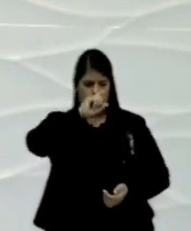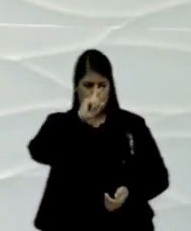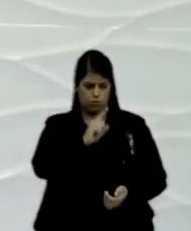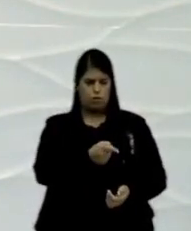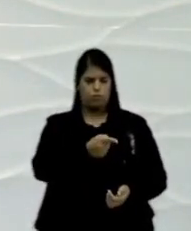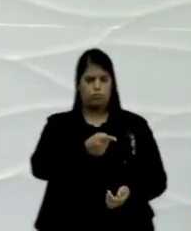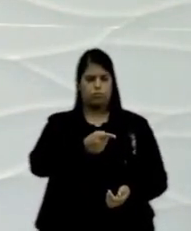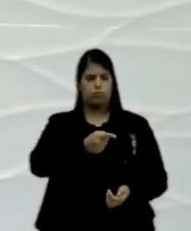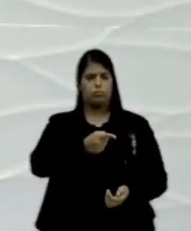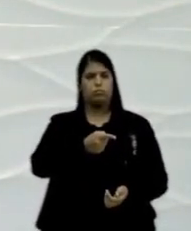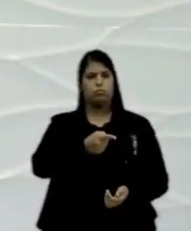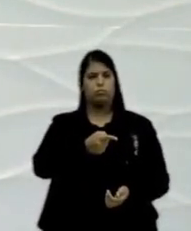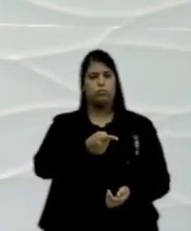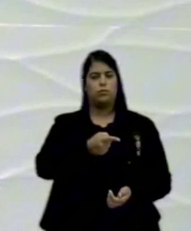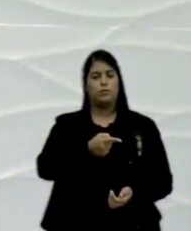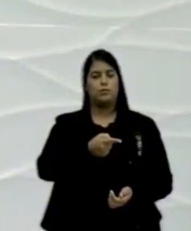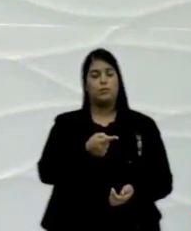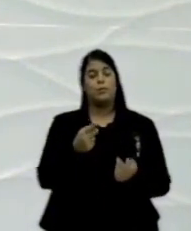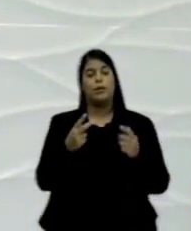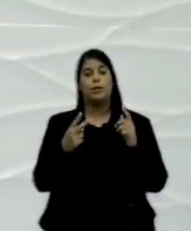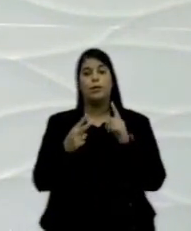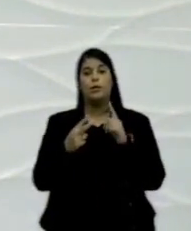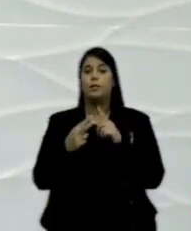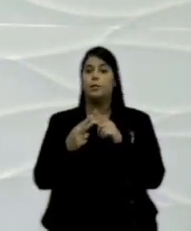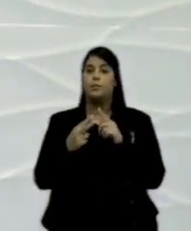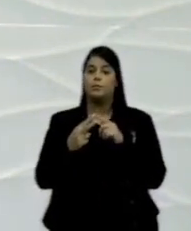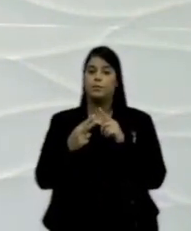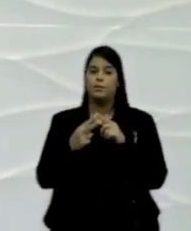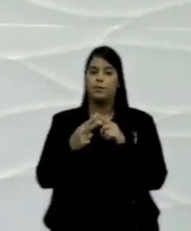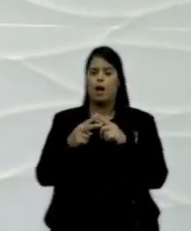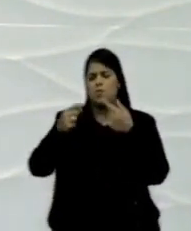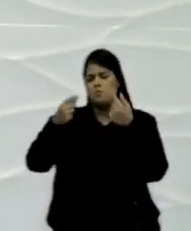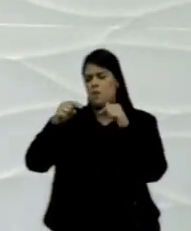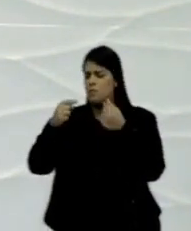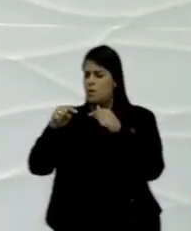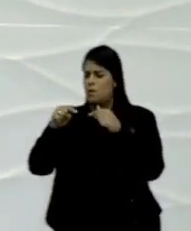de poder e tem o desacato à autoridade.